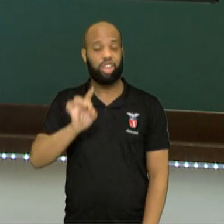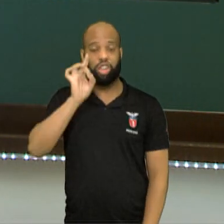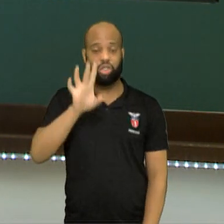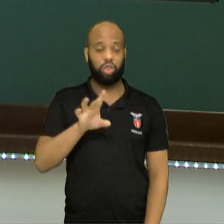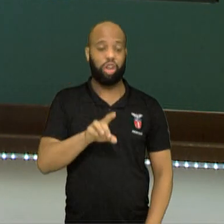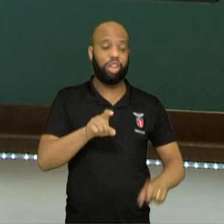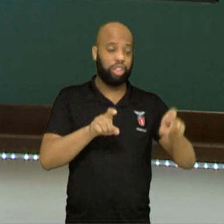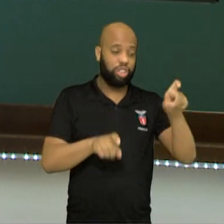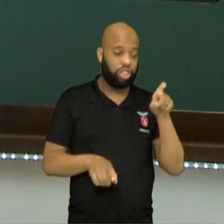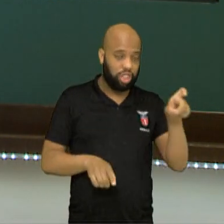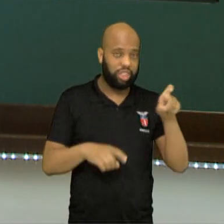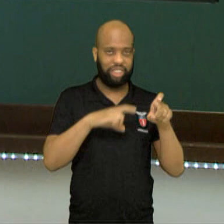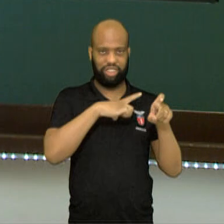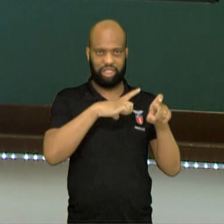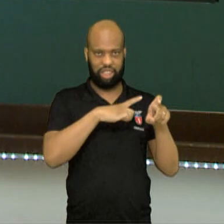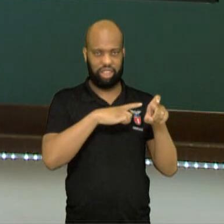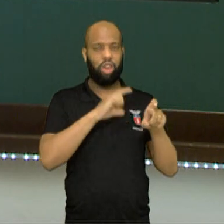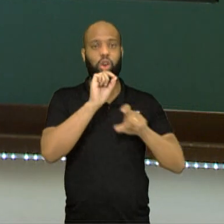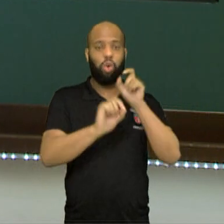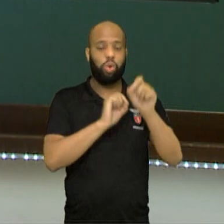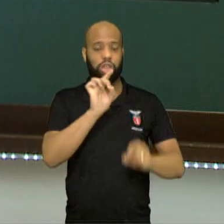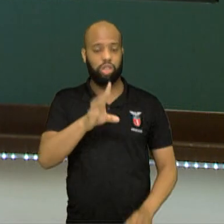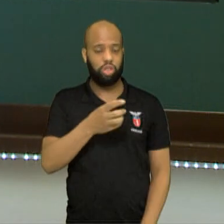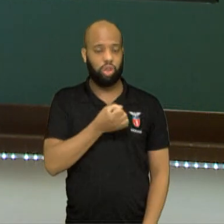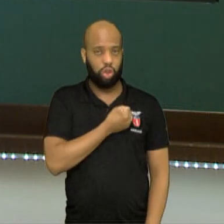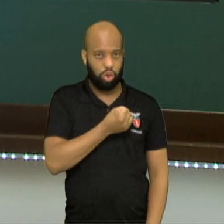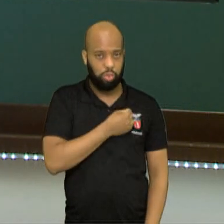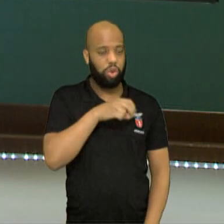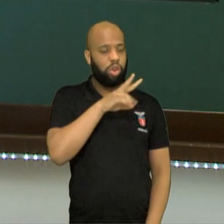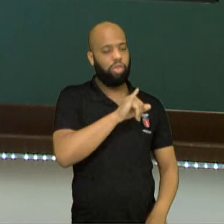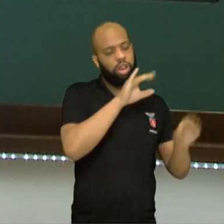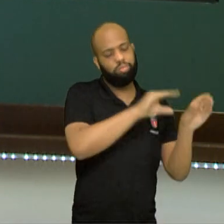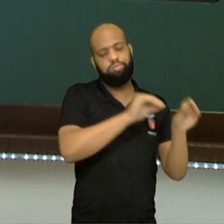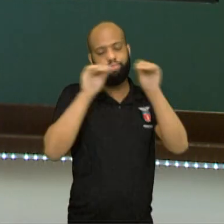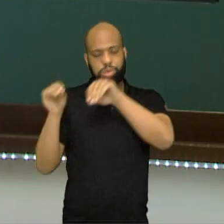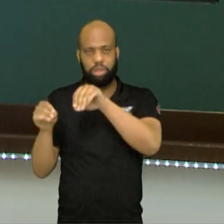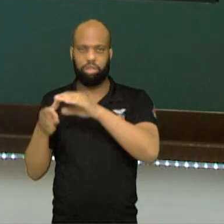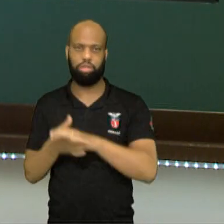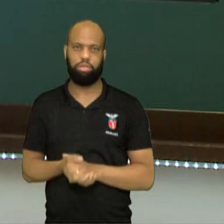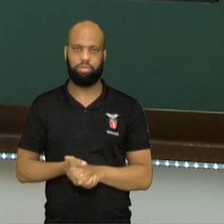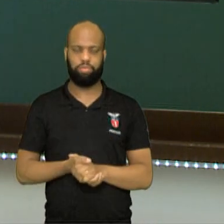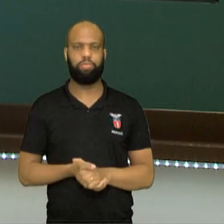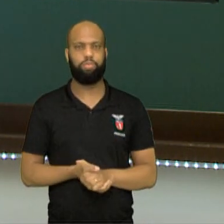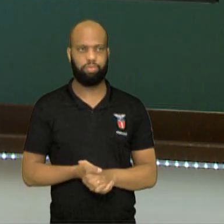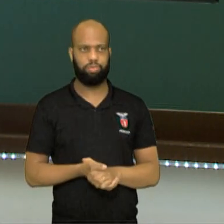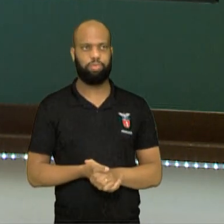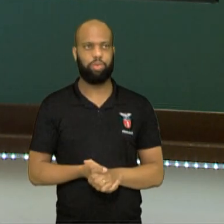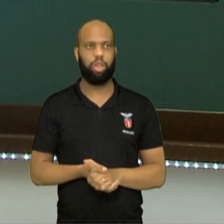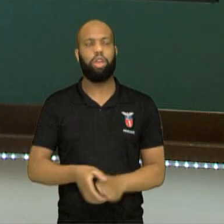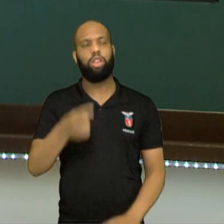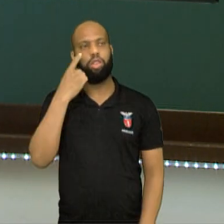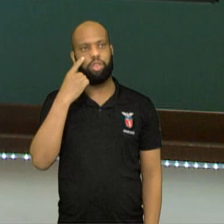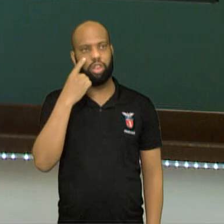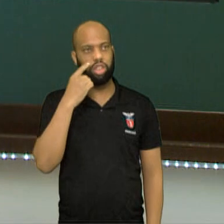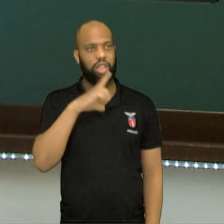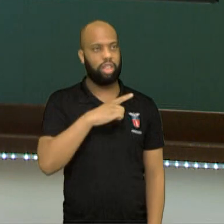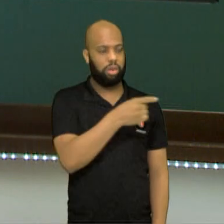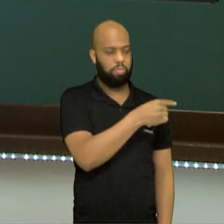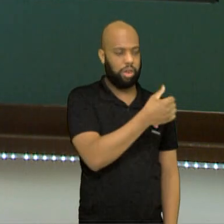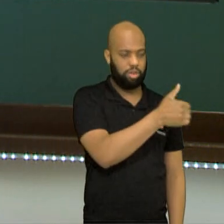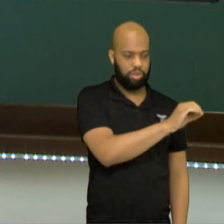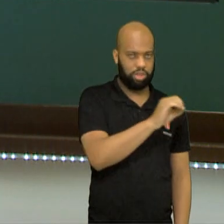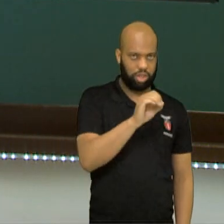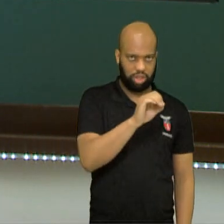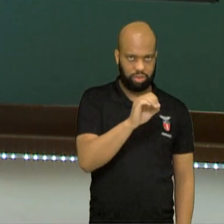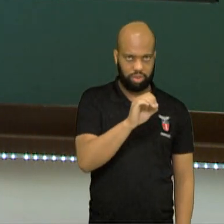apenas os valores que envolvem o x. No caso aqui, o menos 100 e o menos 120. No segundo membro,